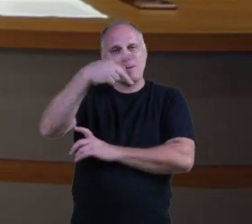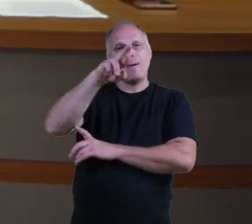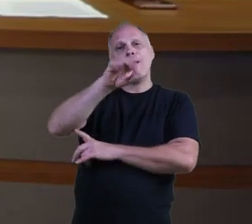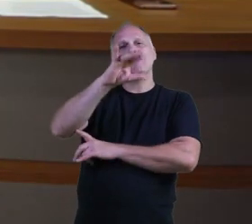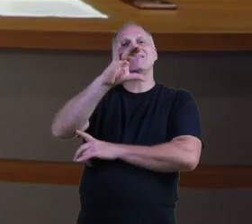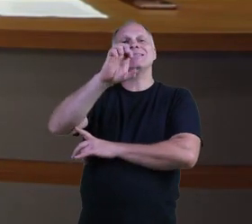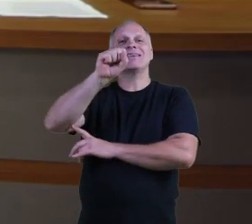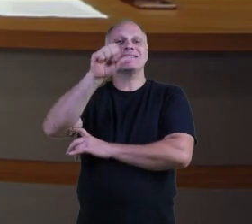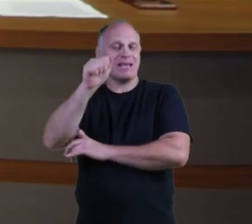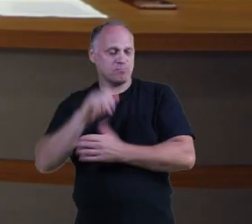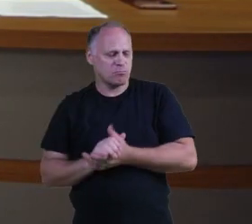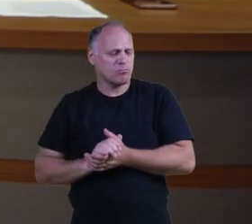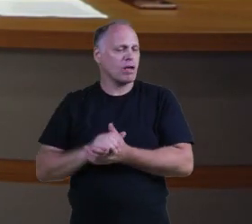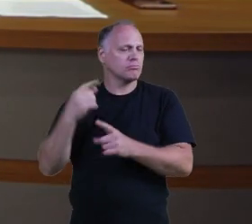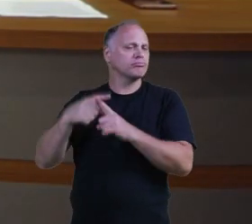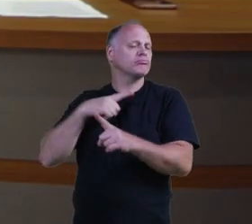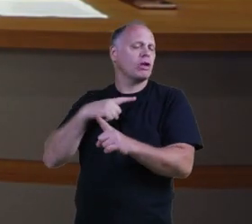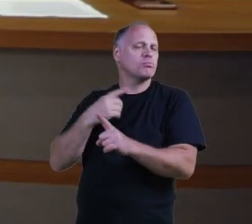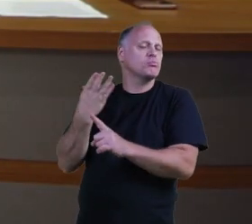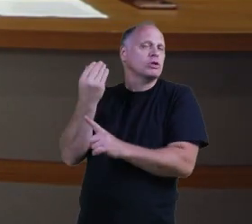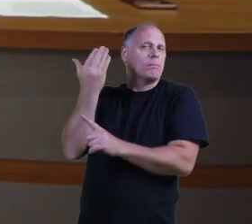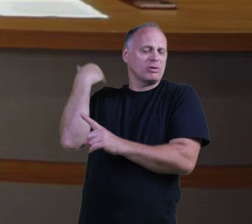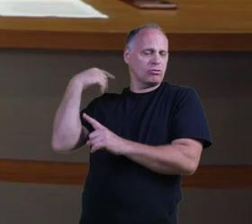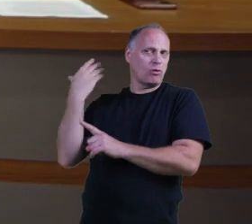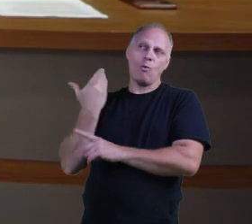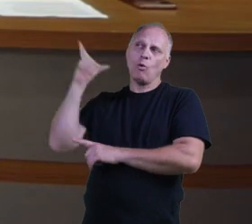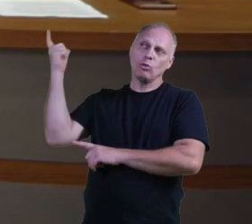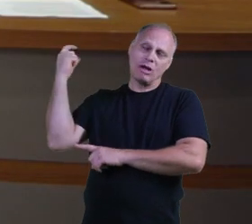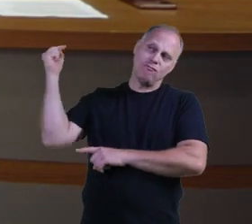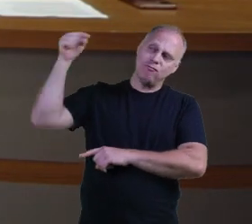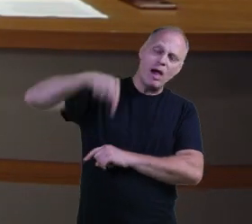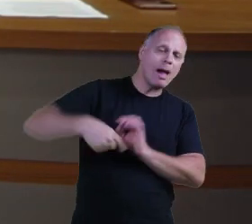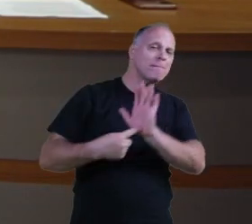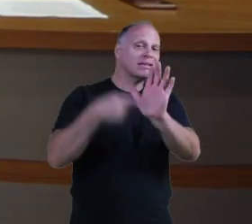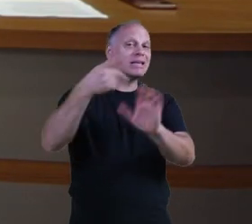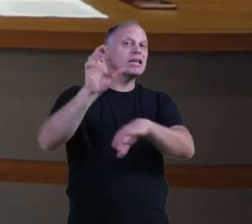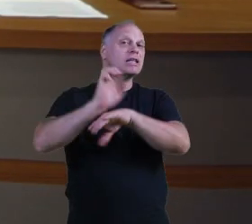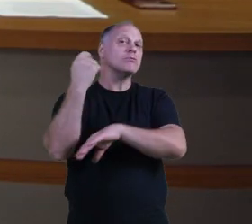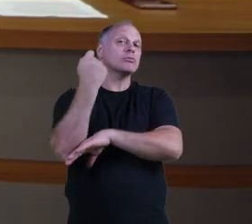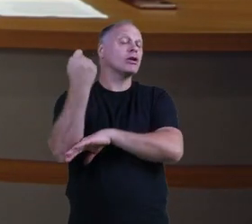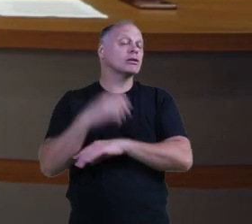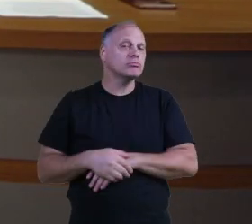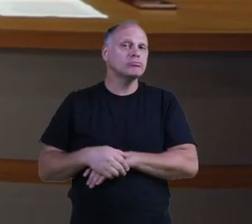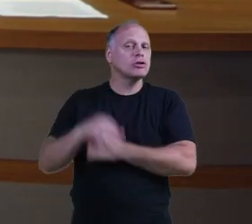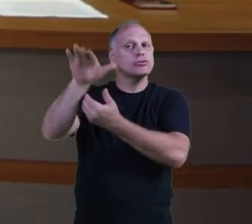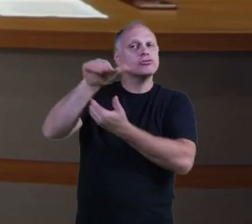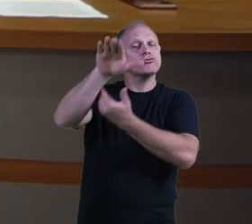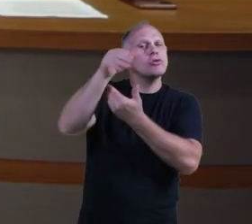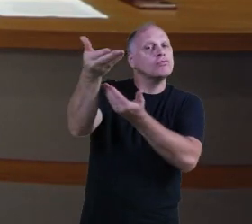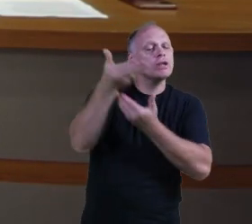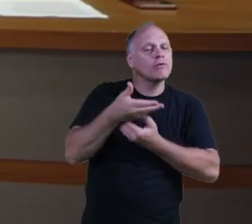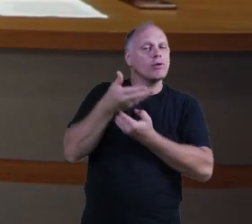Imperadores, e aonde eu caí dentro da Rádio Princesa. Então, o que acontecia? Na época, havia